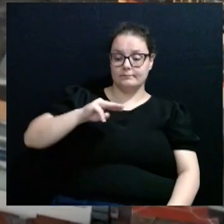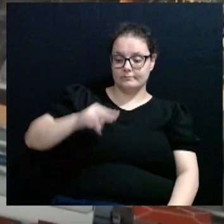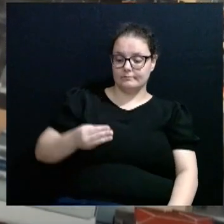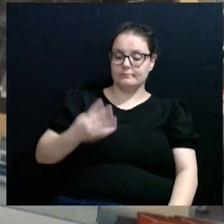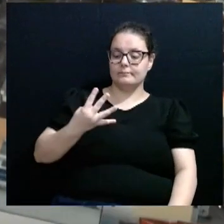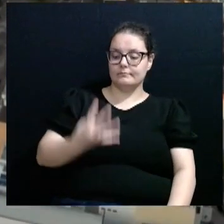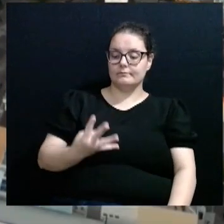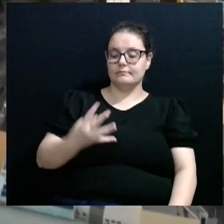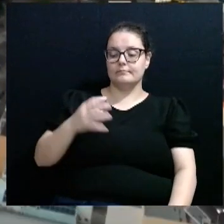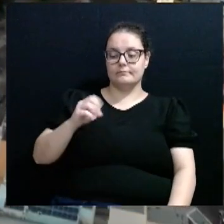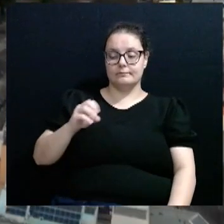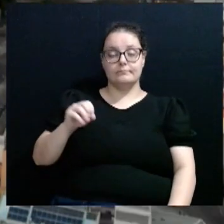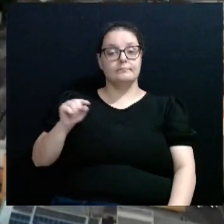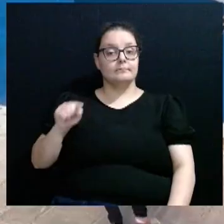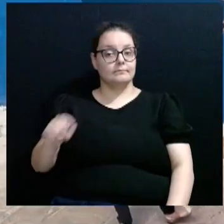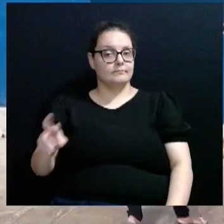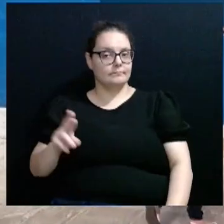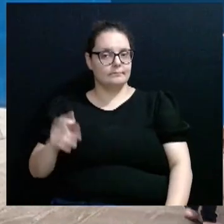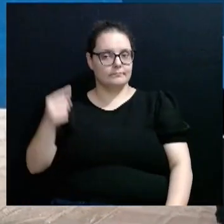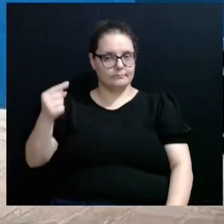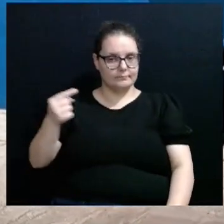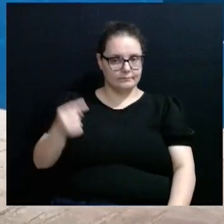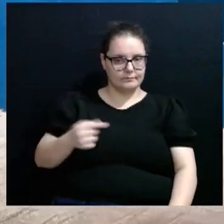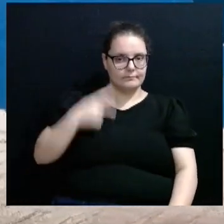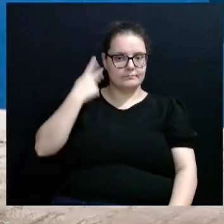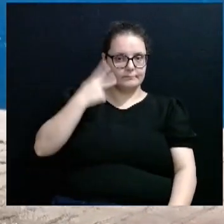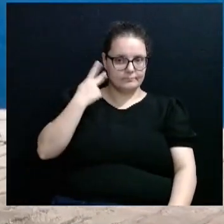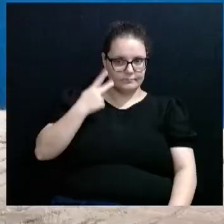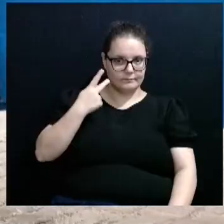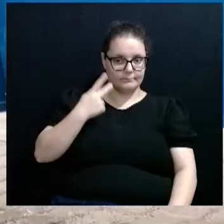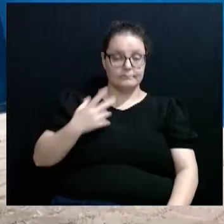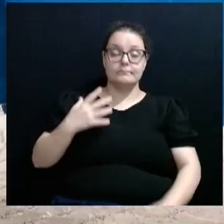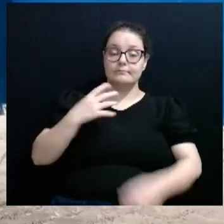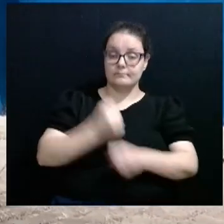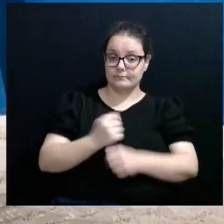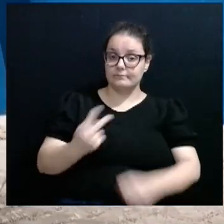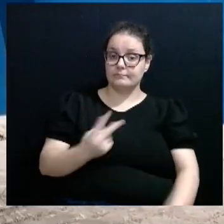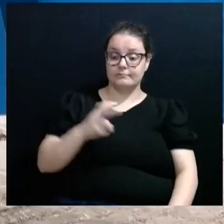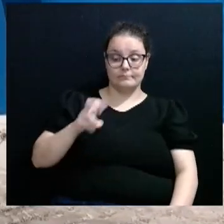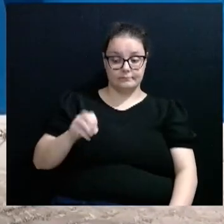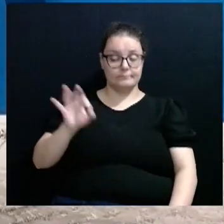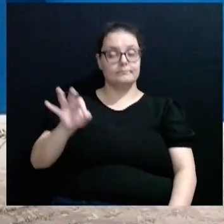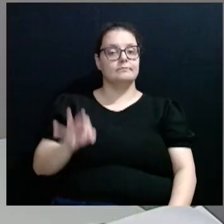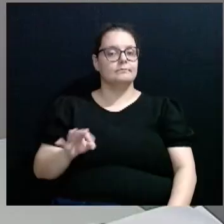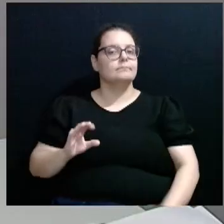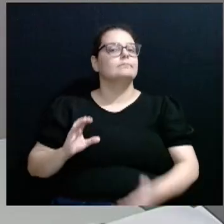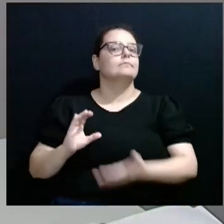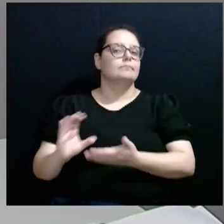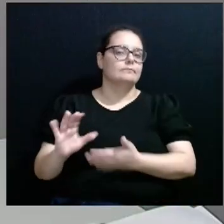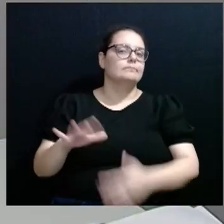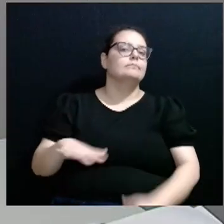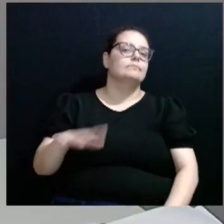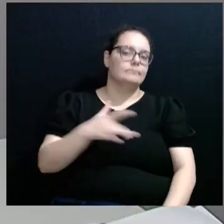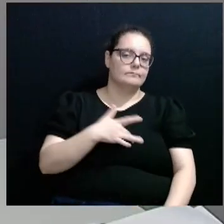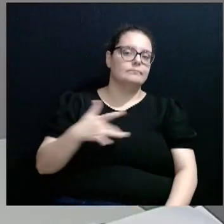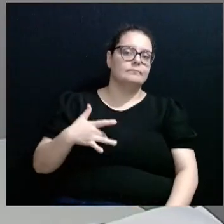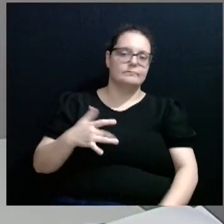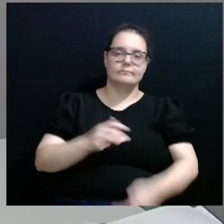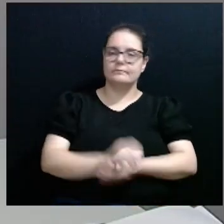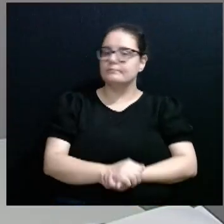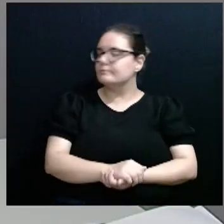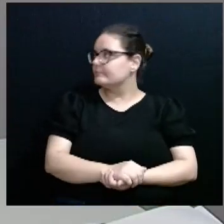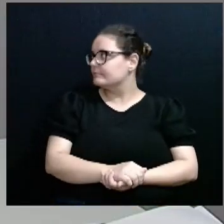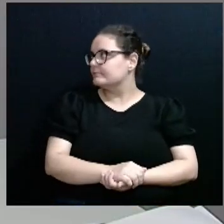3.400.000 para cada parlamentar. Desse valor, 50% deve ser destinado à saúde. Principais destinações que a